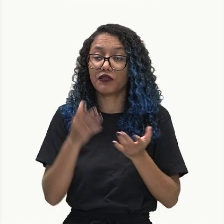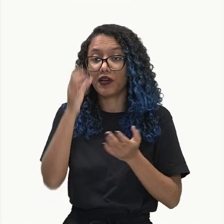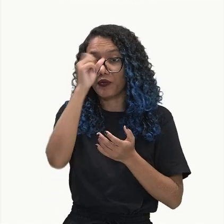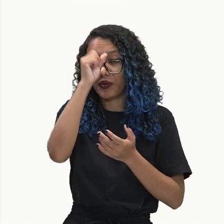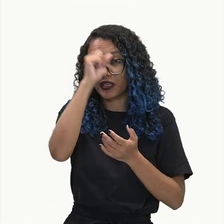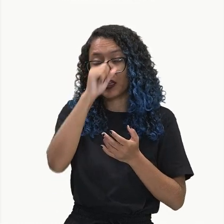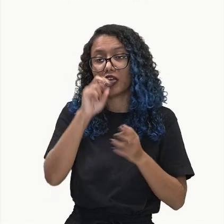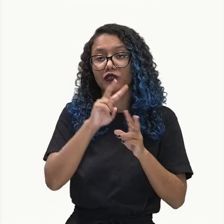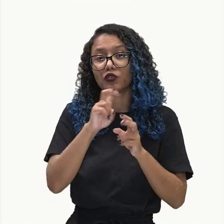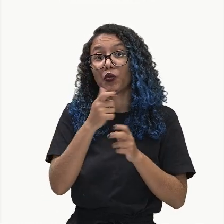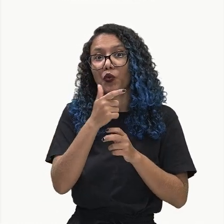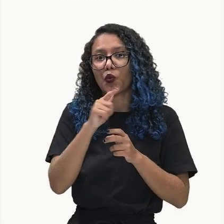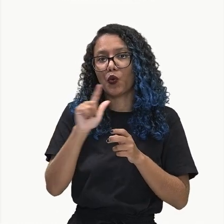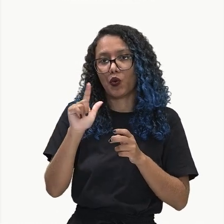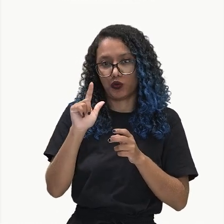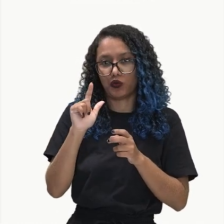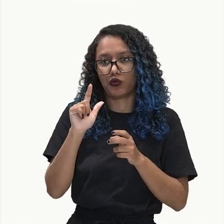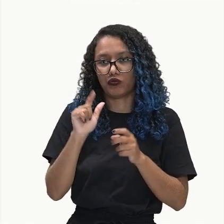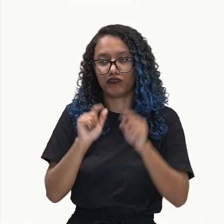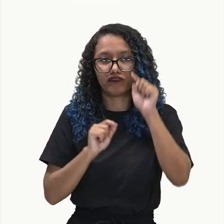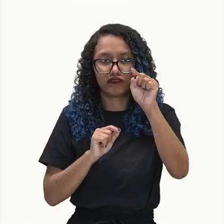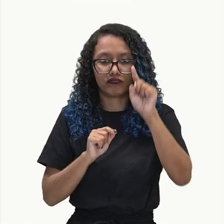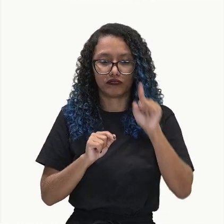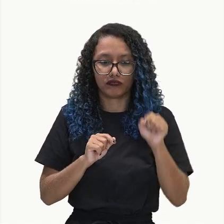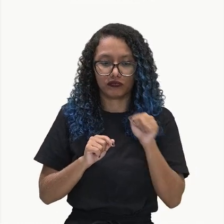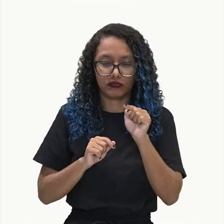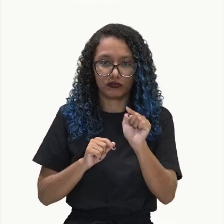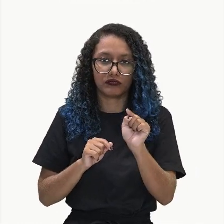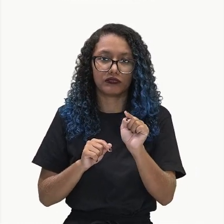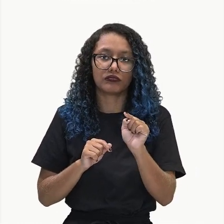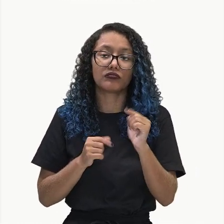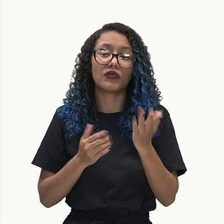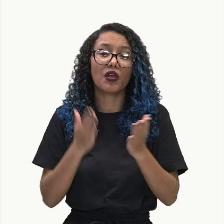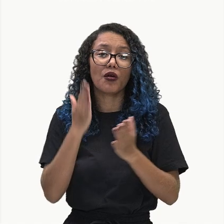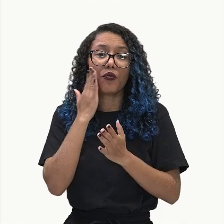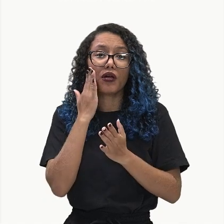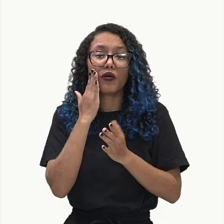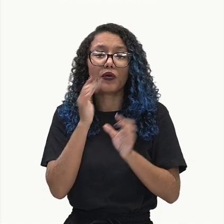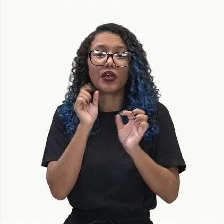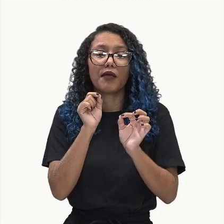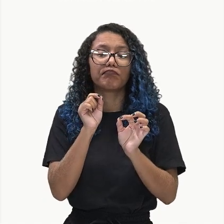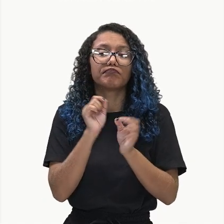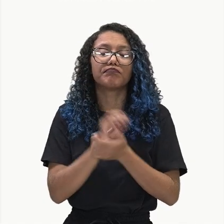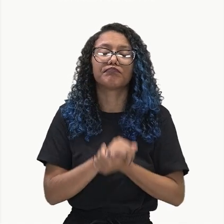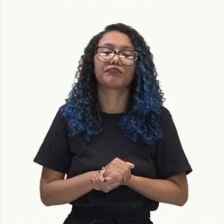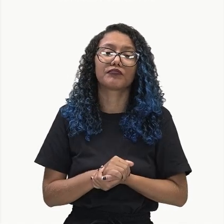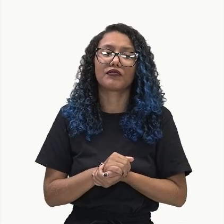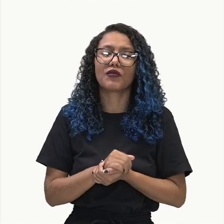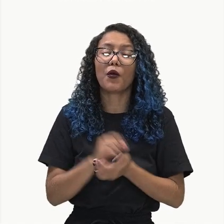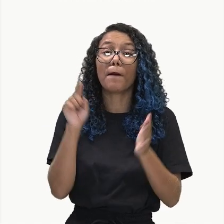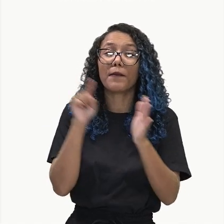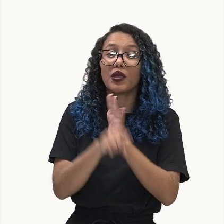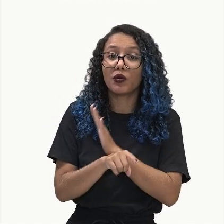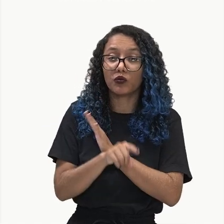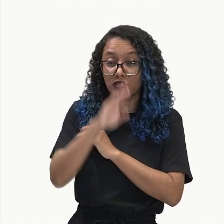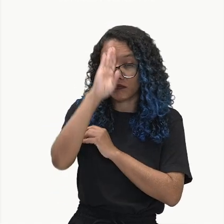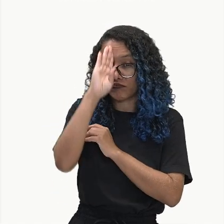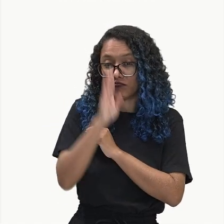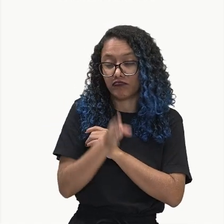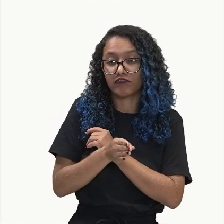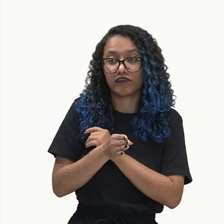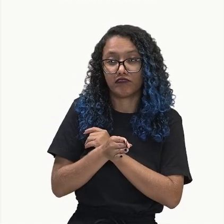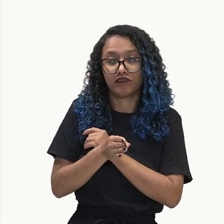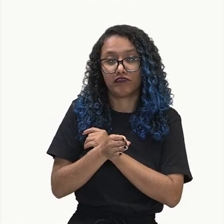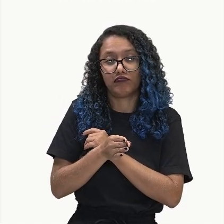que foi que eu disse? Que para fazer uma pergunta direta na língua espanhola, não é isso? Para fazer uma pergunta